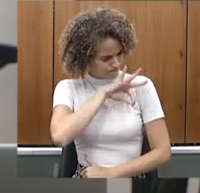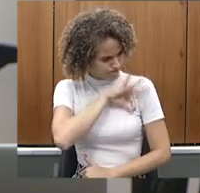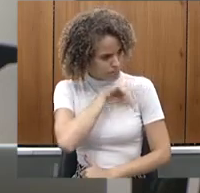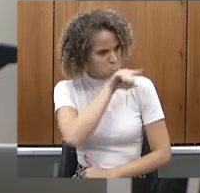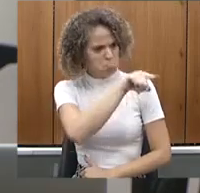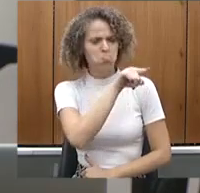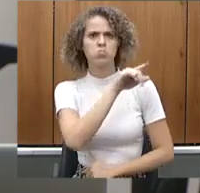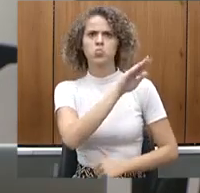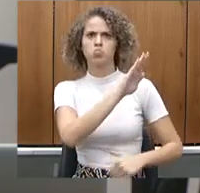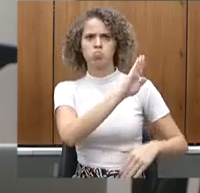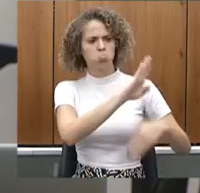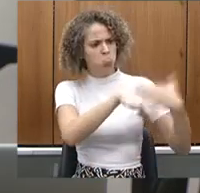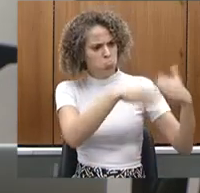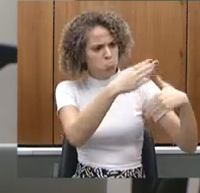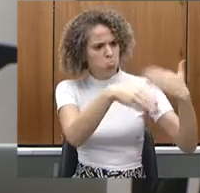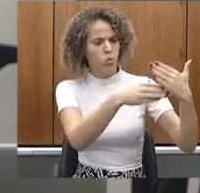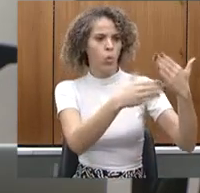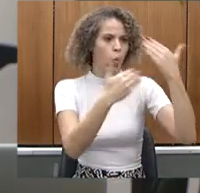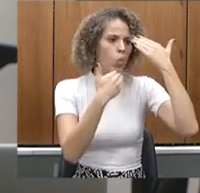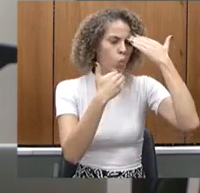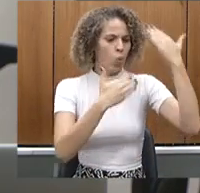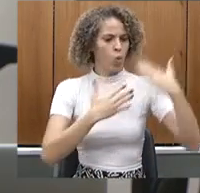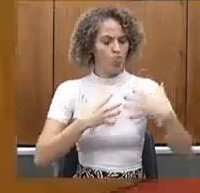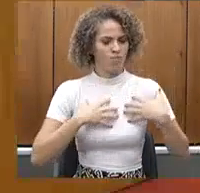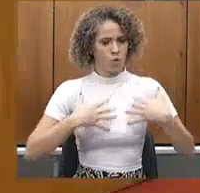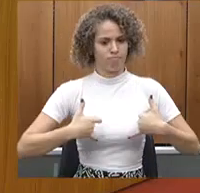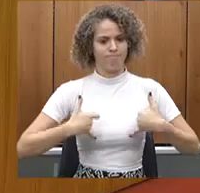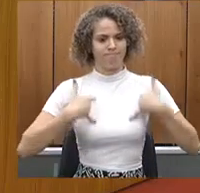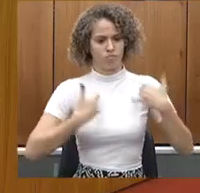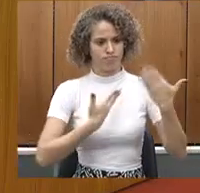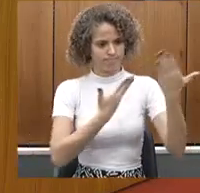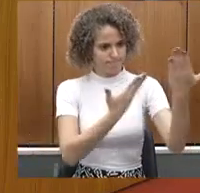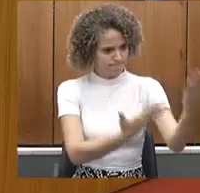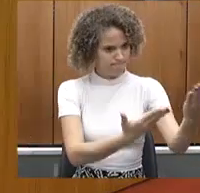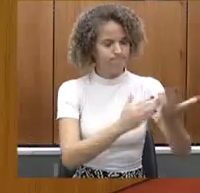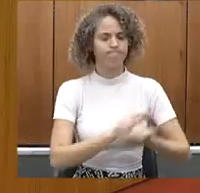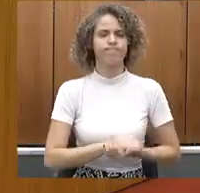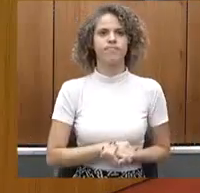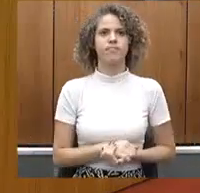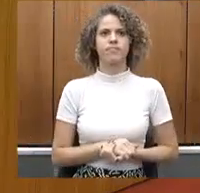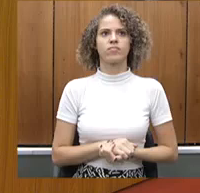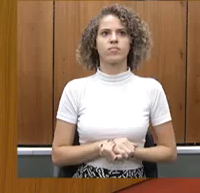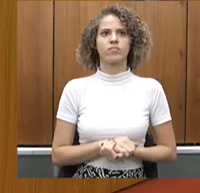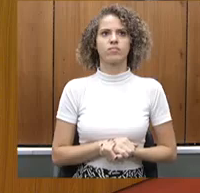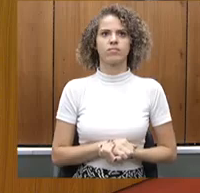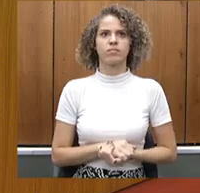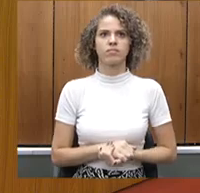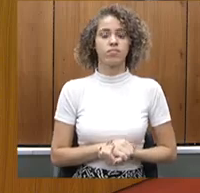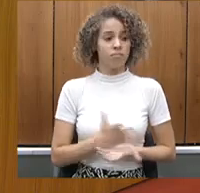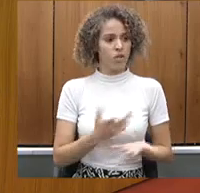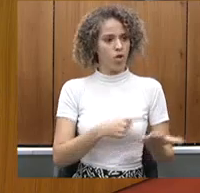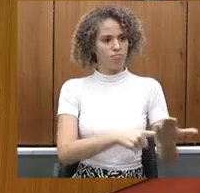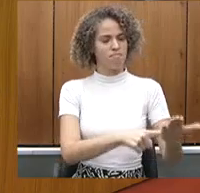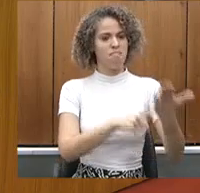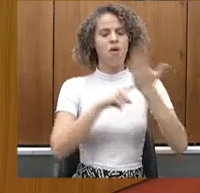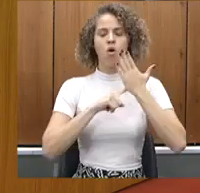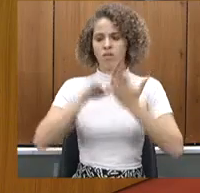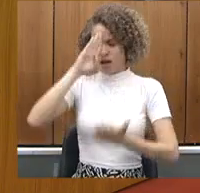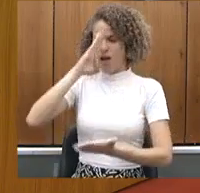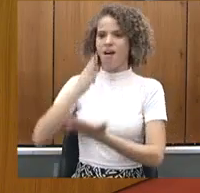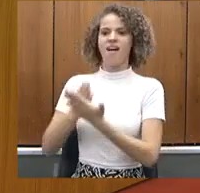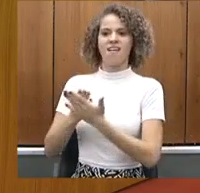ela nos engrandece de orgulho ela nos faz acreditar